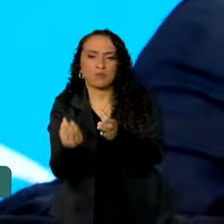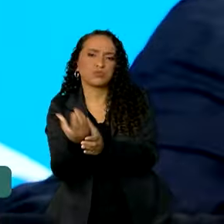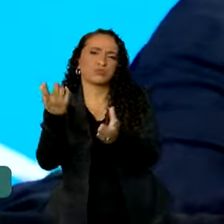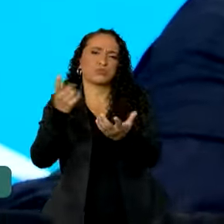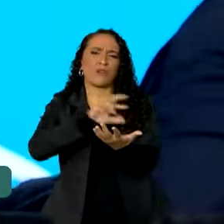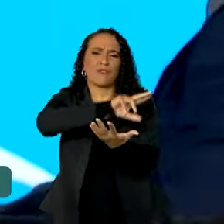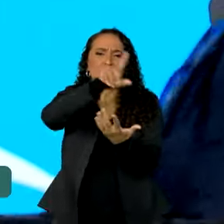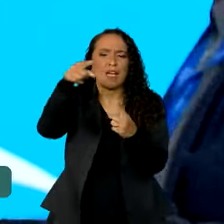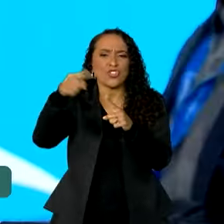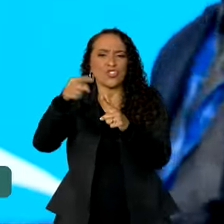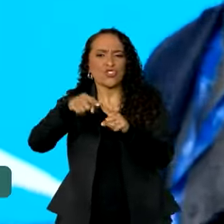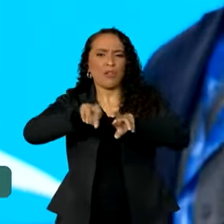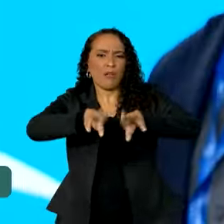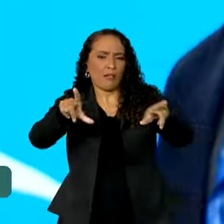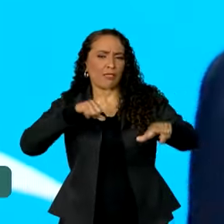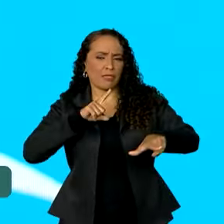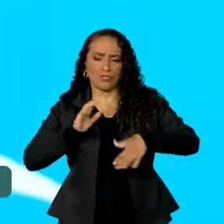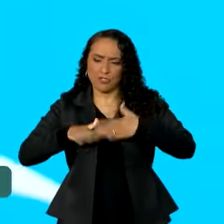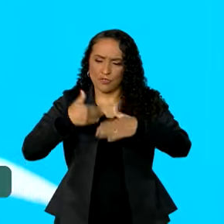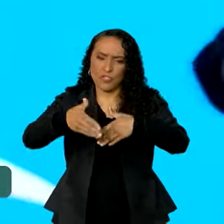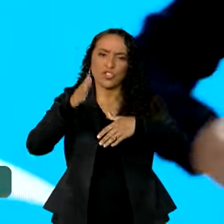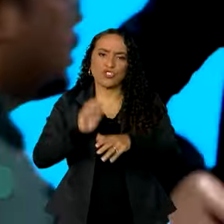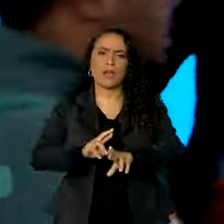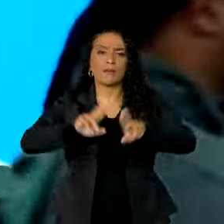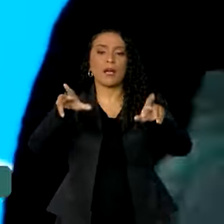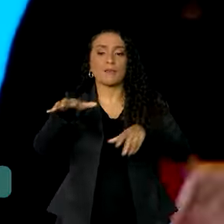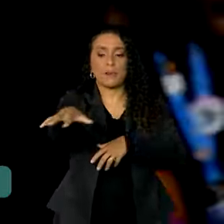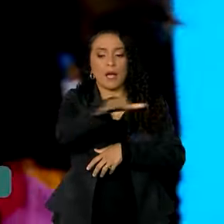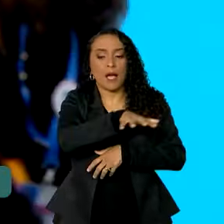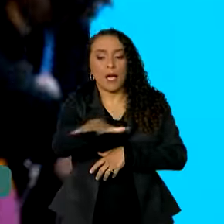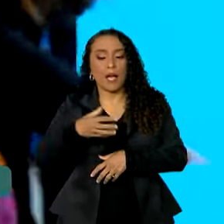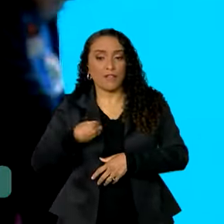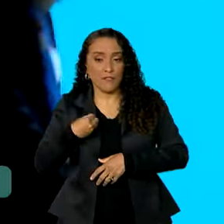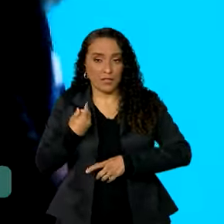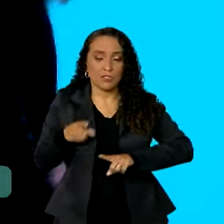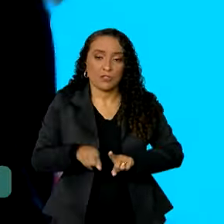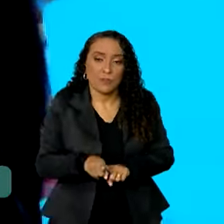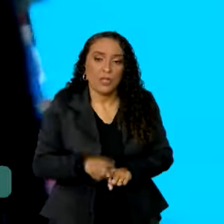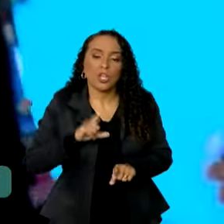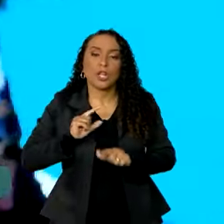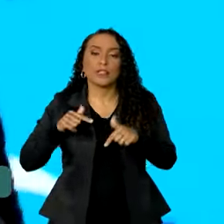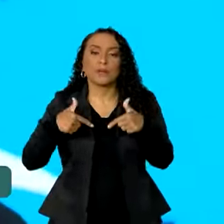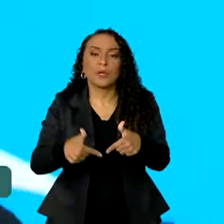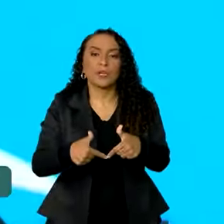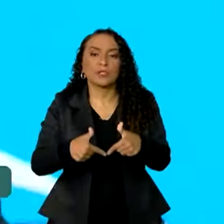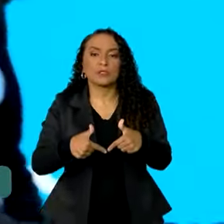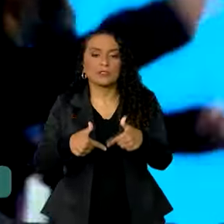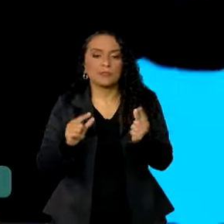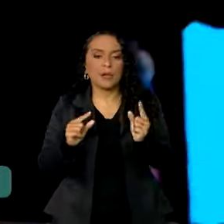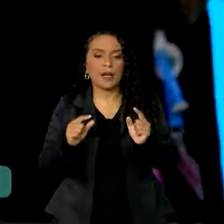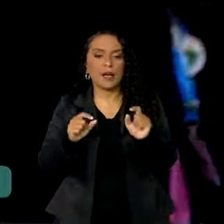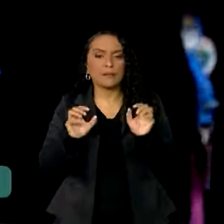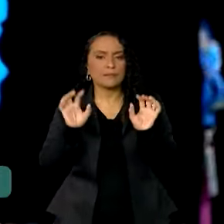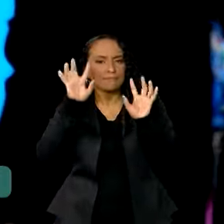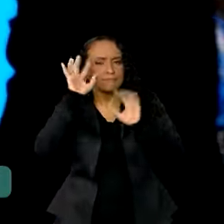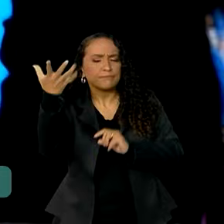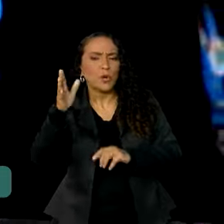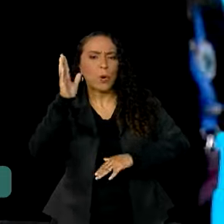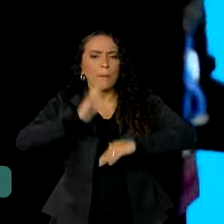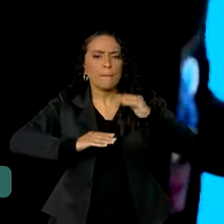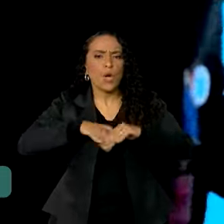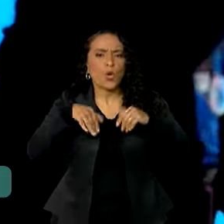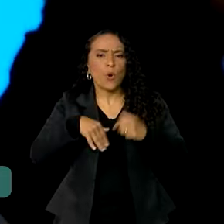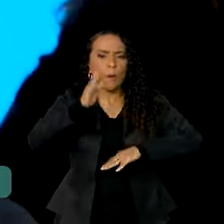de variedades que a gente desenvolveu para diferentes biomas, nós estamos trabalhando para definir os protocolos, quais são as práticas